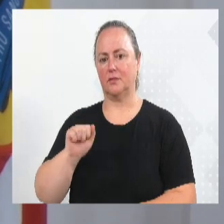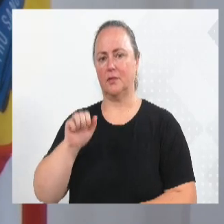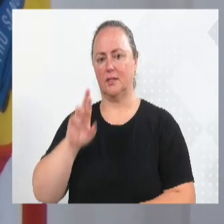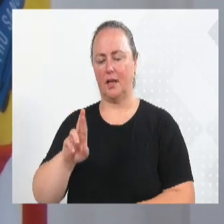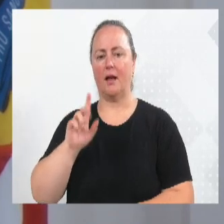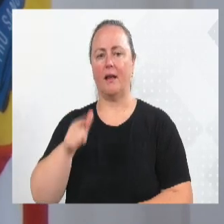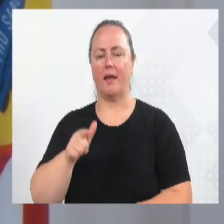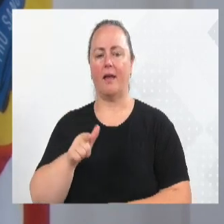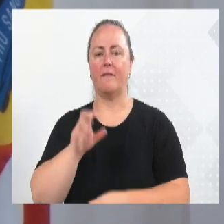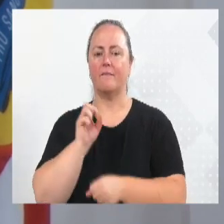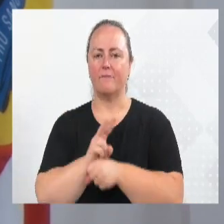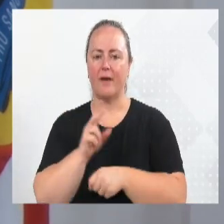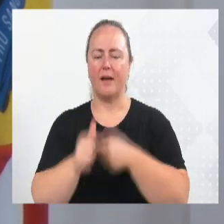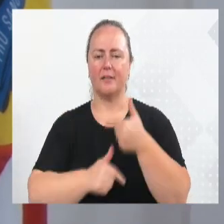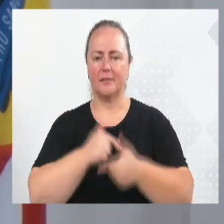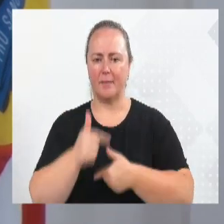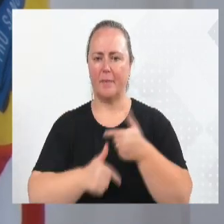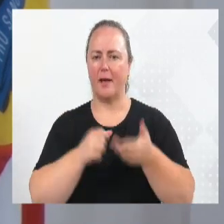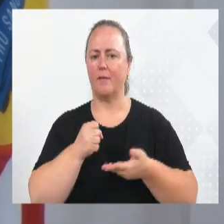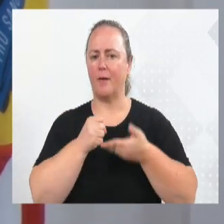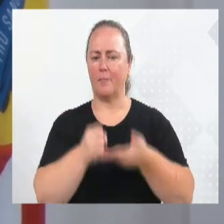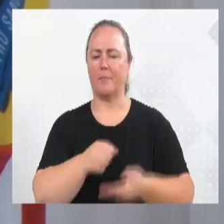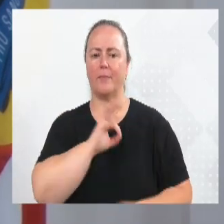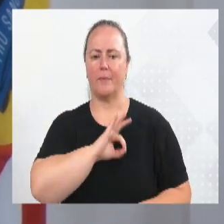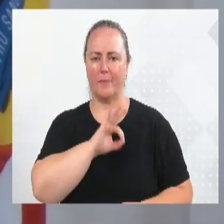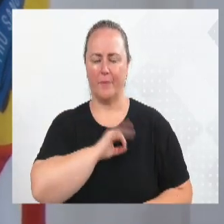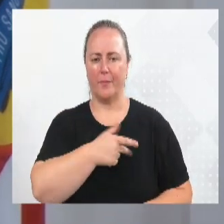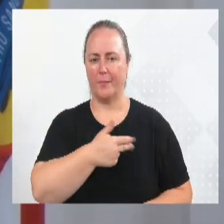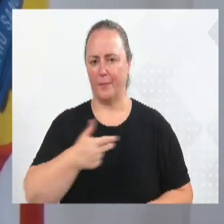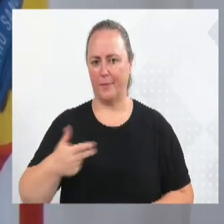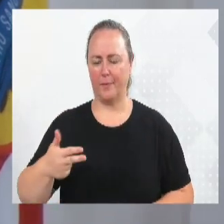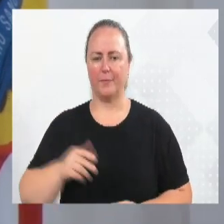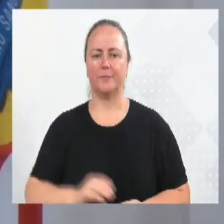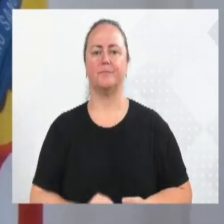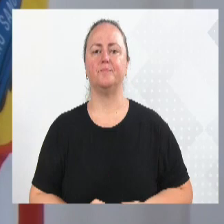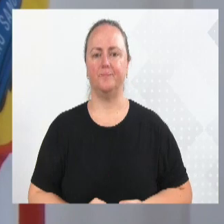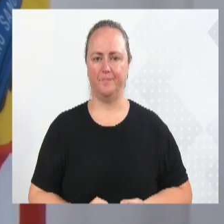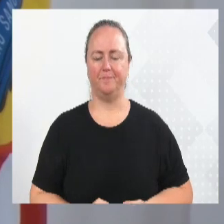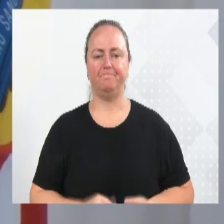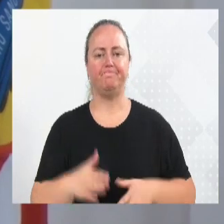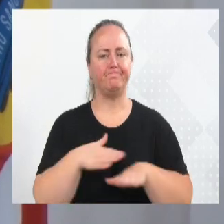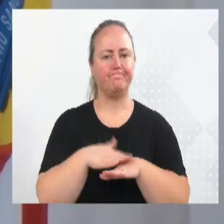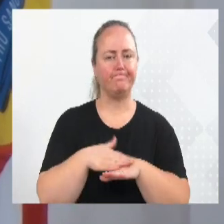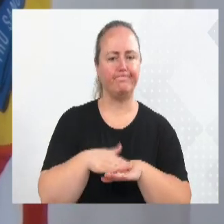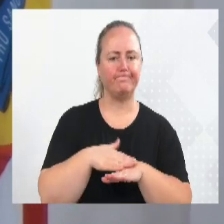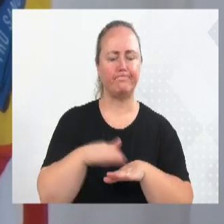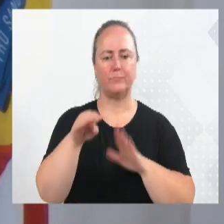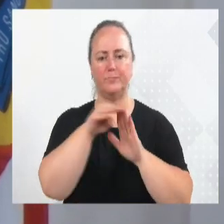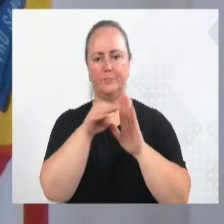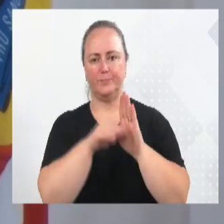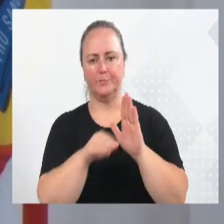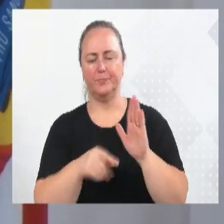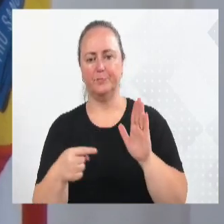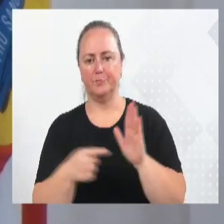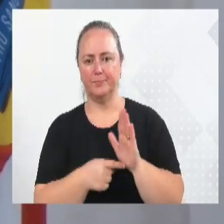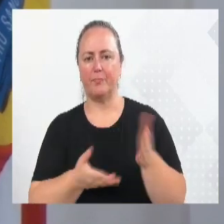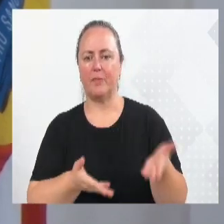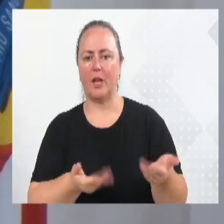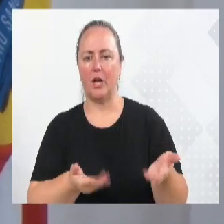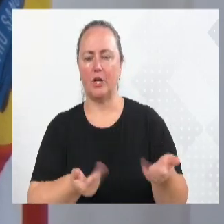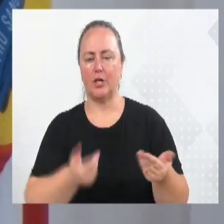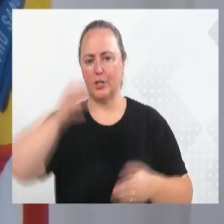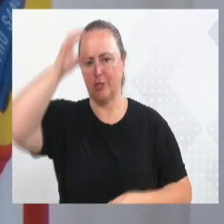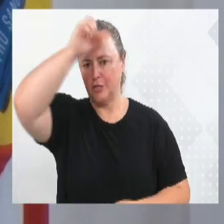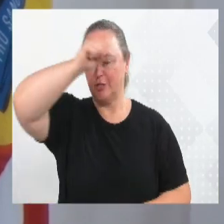é ontem pude estar fazendo conversas muito importantes principalmente na questão é do programa do jovem aprendiz